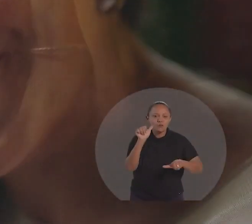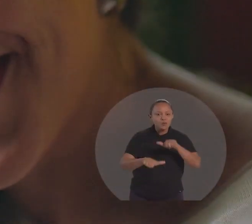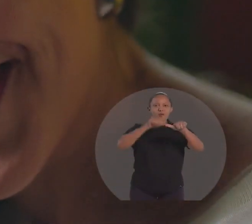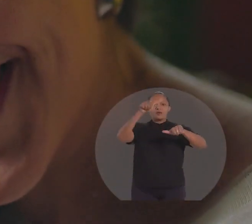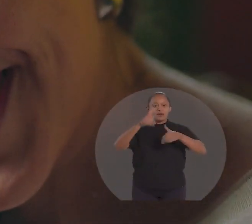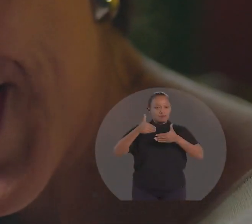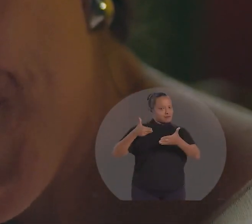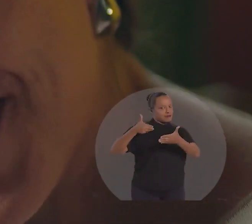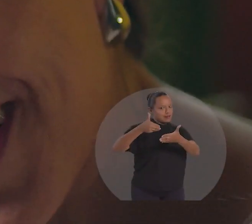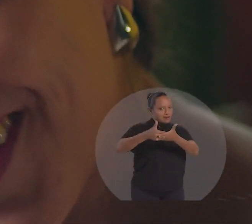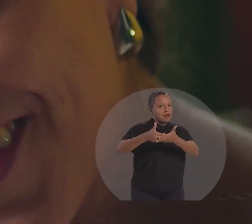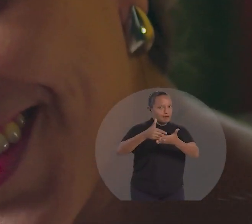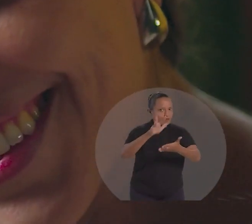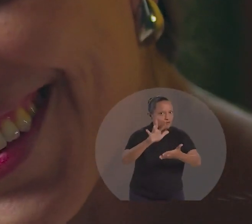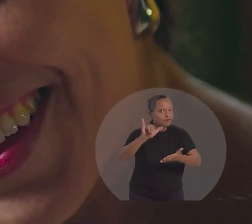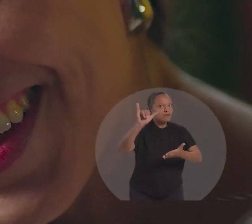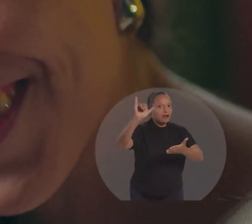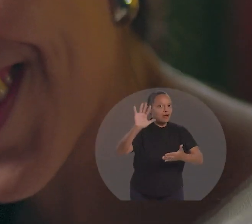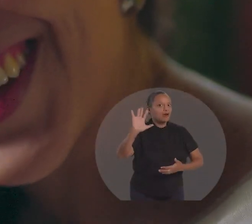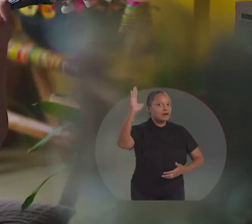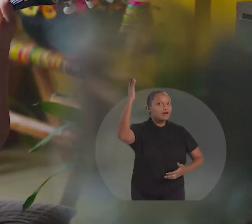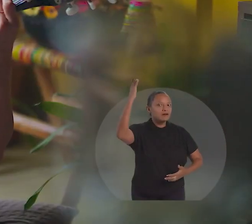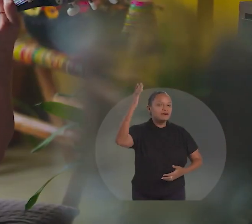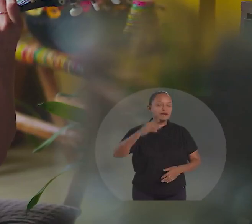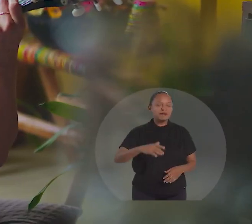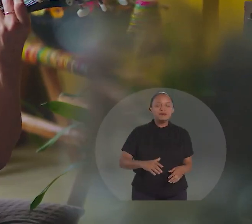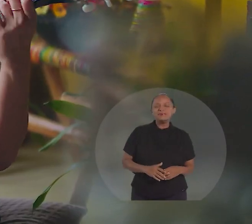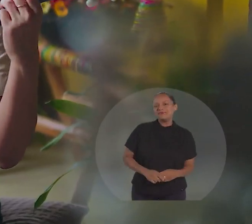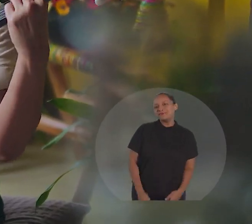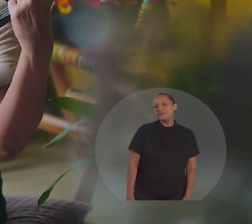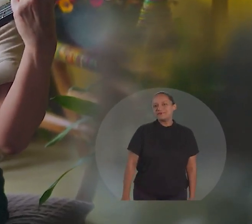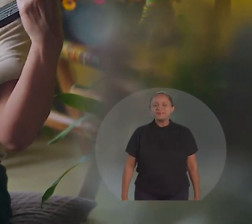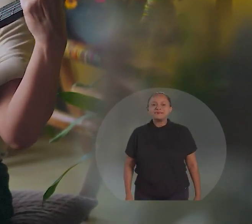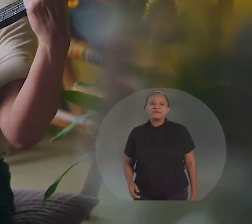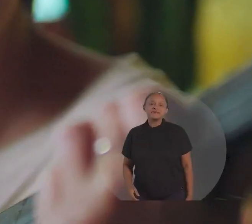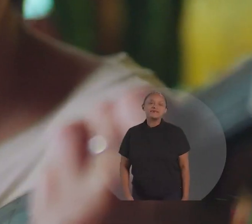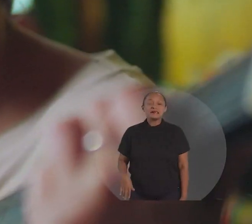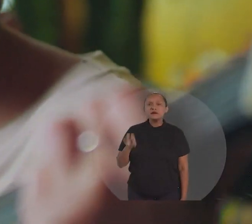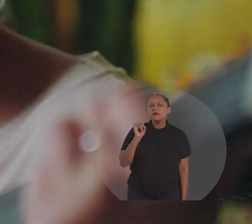nova mudança em breve vai acontecer.